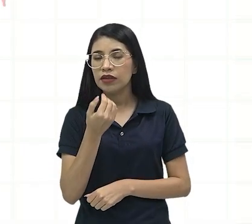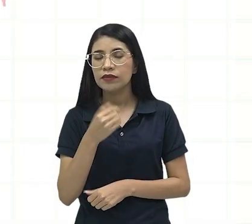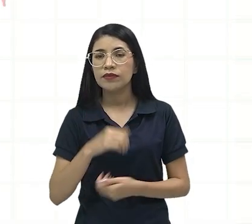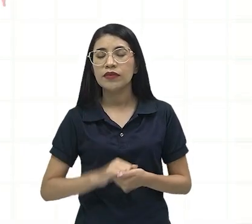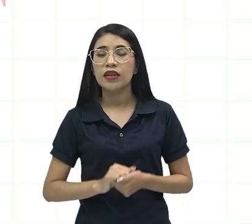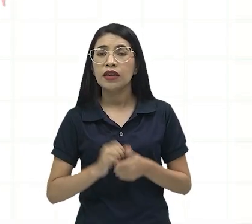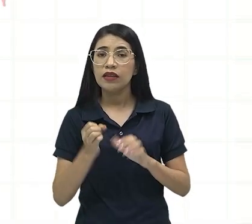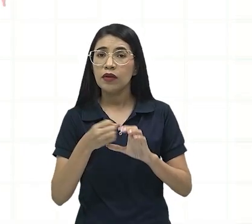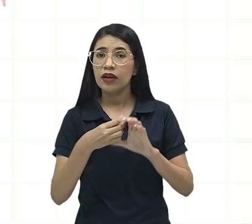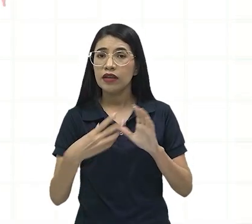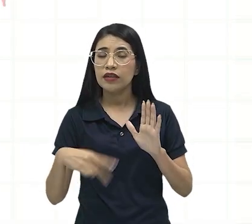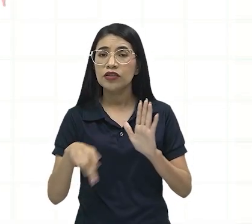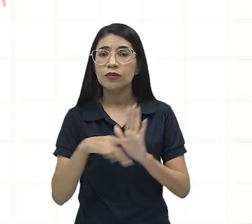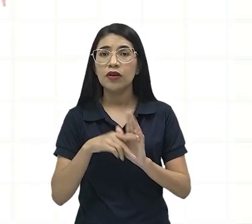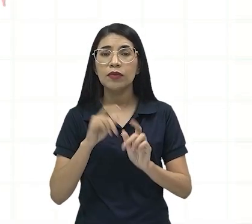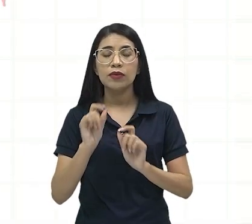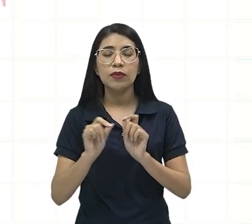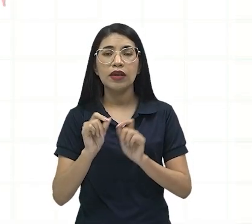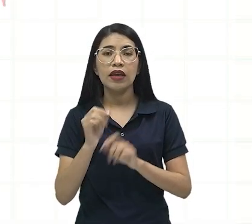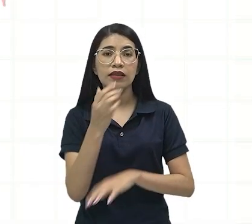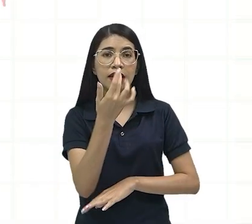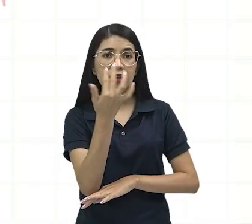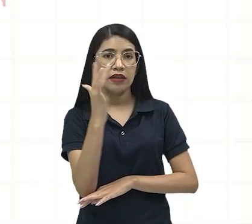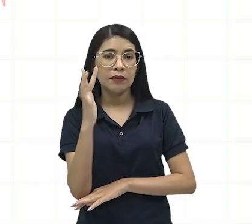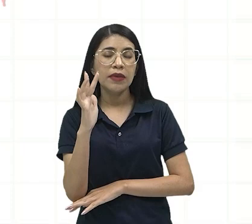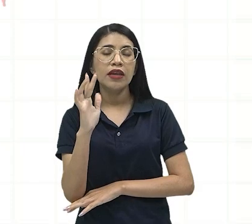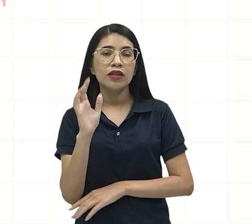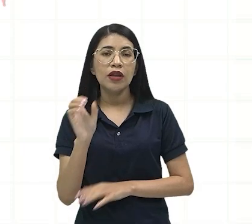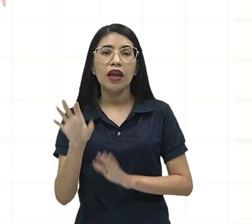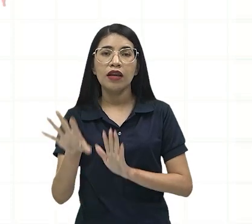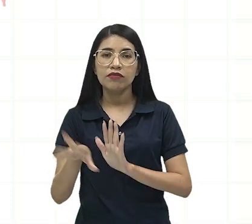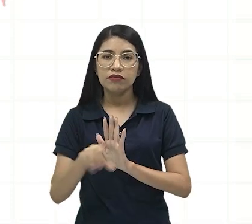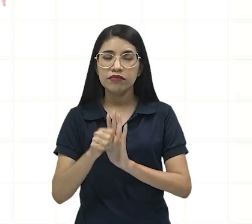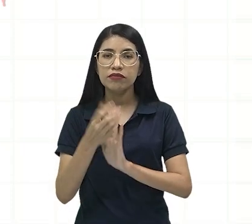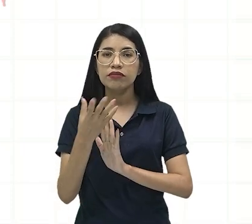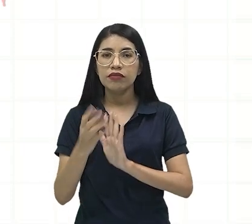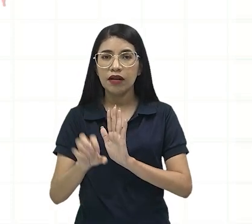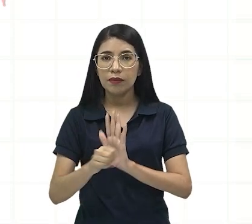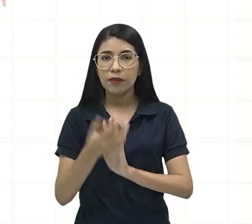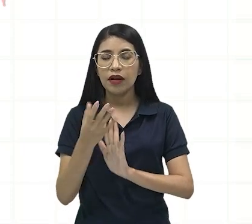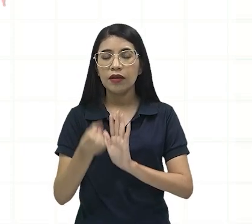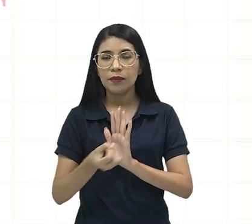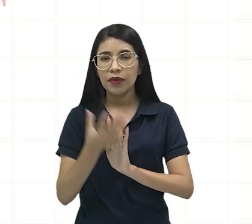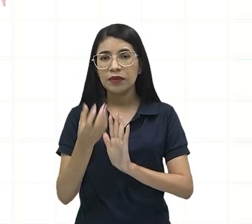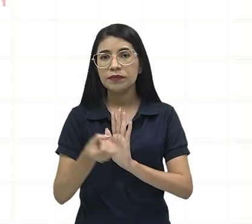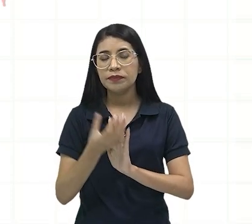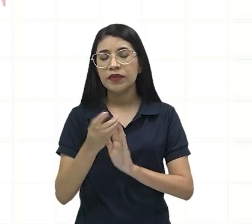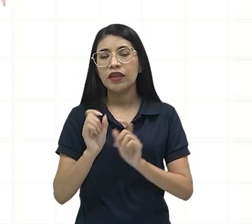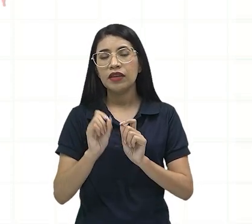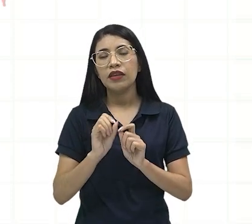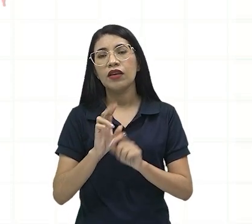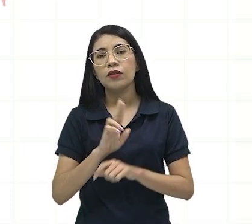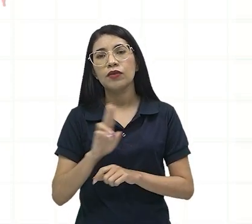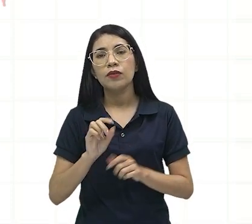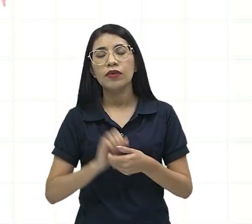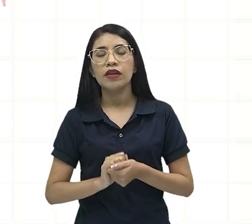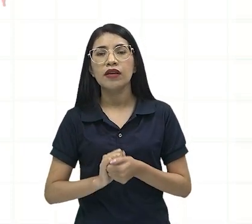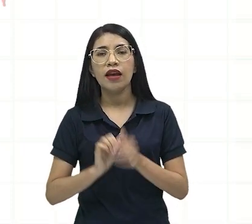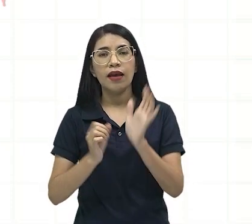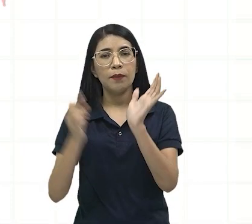característico das plantas, né, produzirem seu próprio alimento porque elas fazem um processo que é chamado